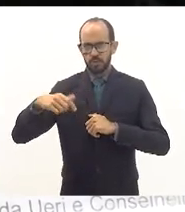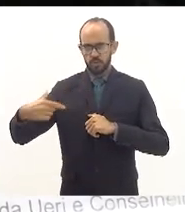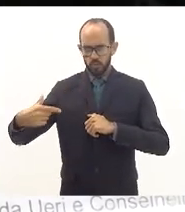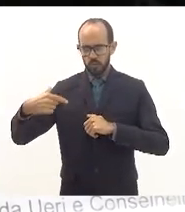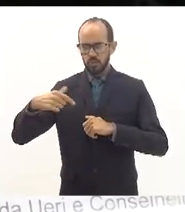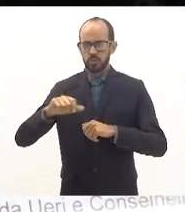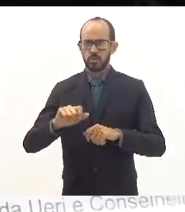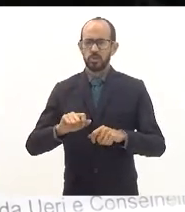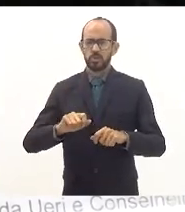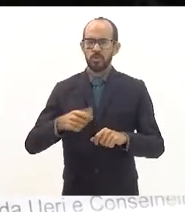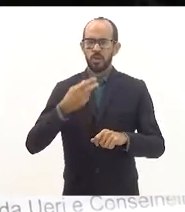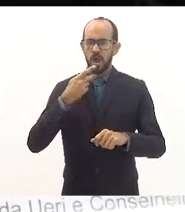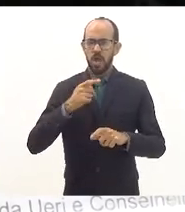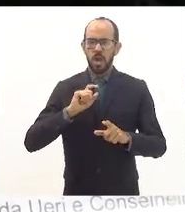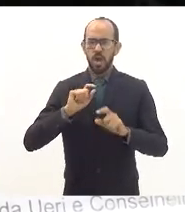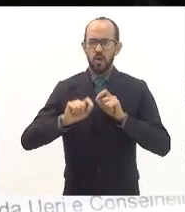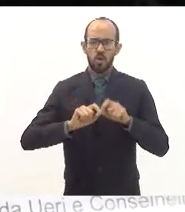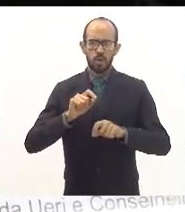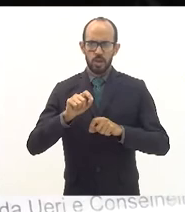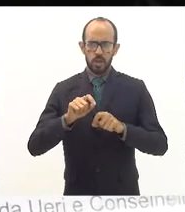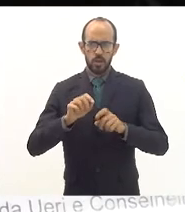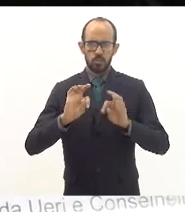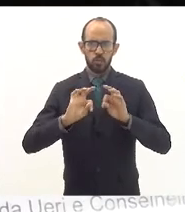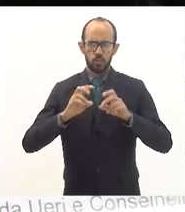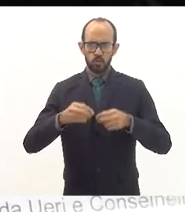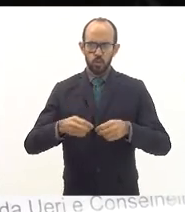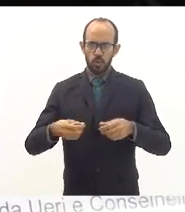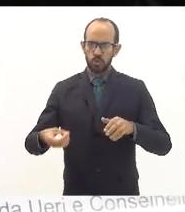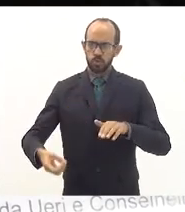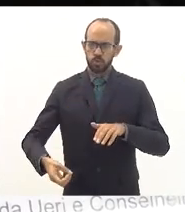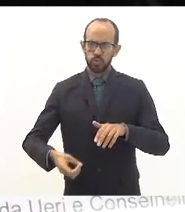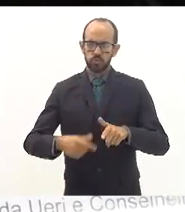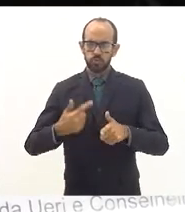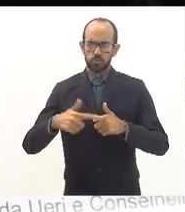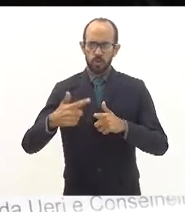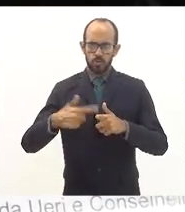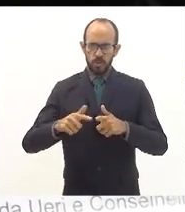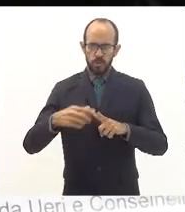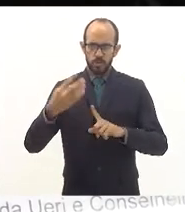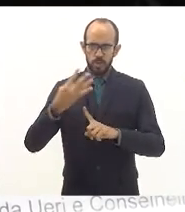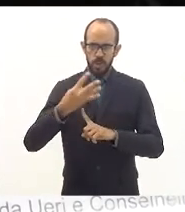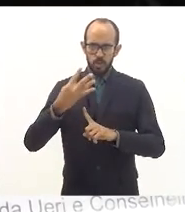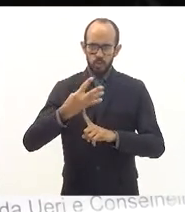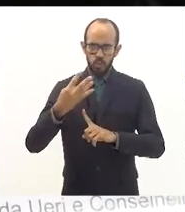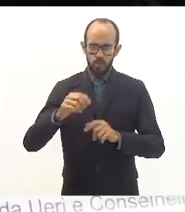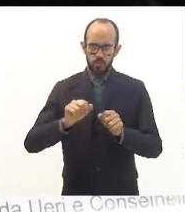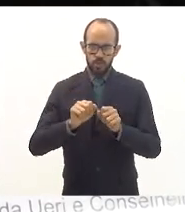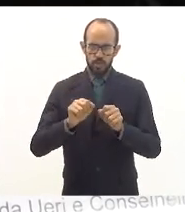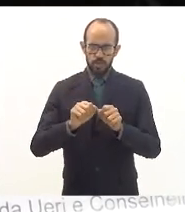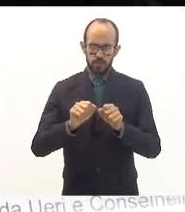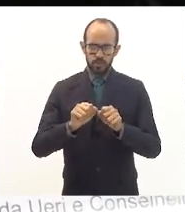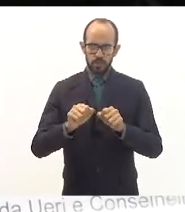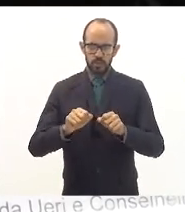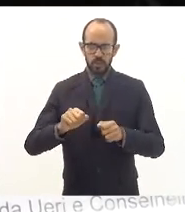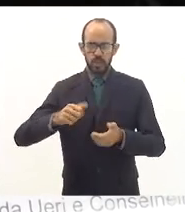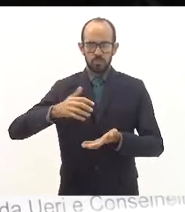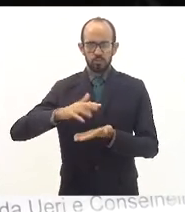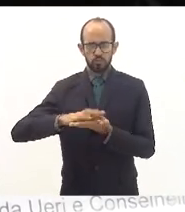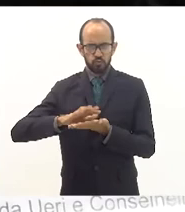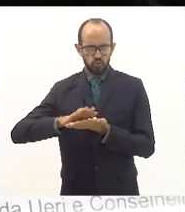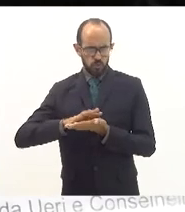1992, afirmando que por toda a sabotagem que a Rede Globo envidava contra a passarela do samba,